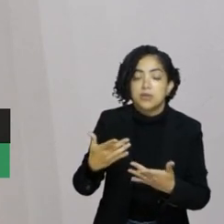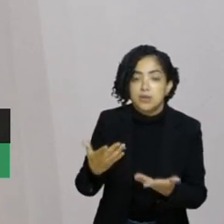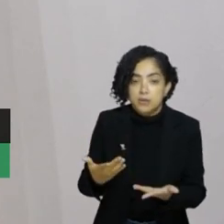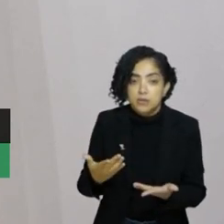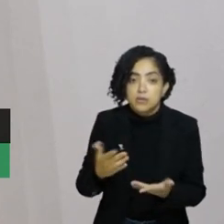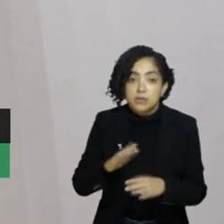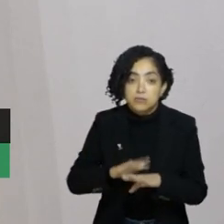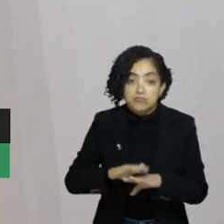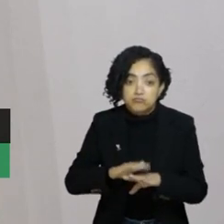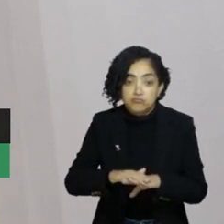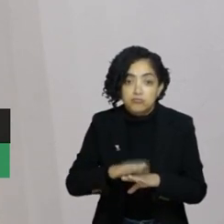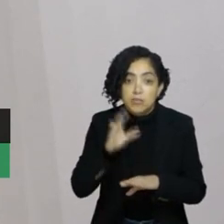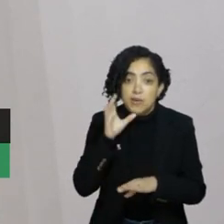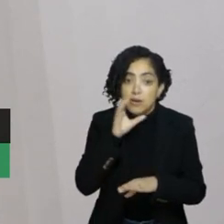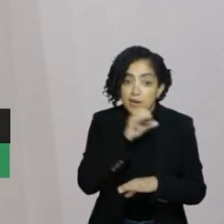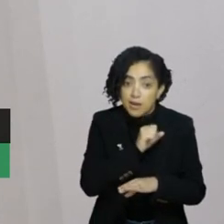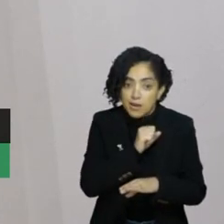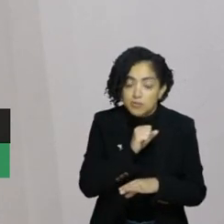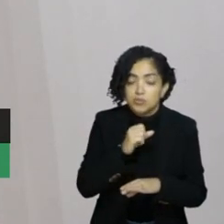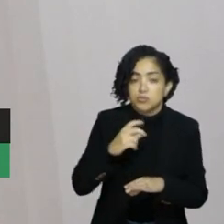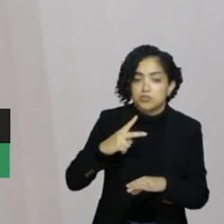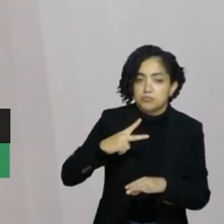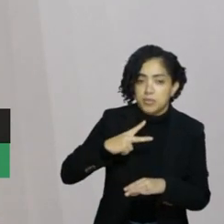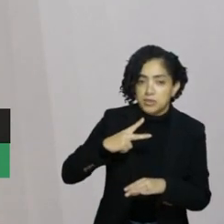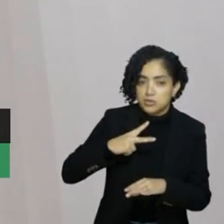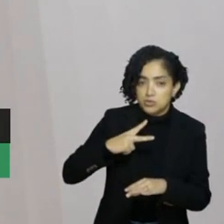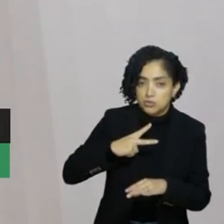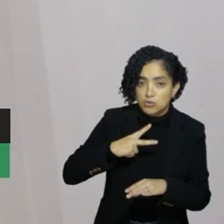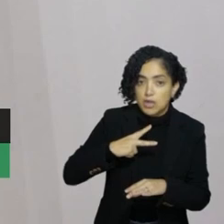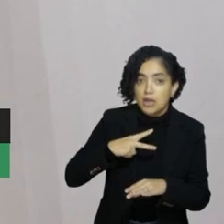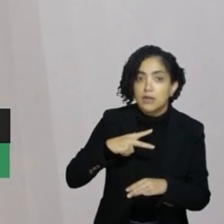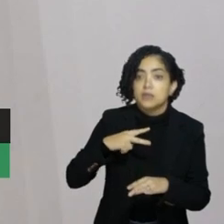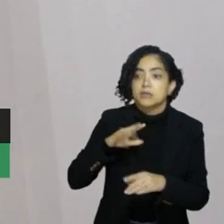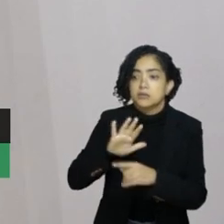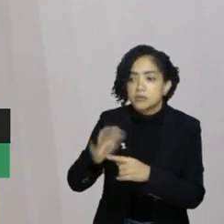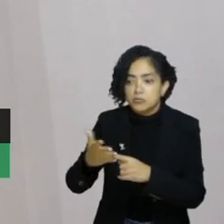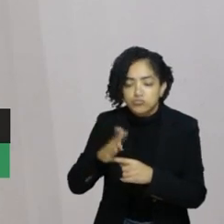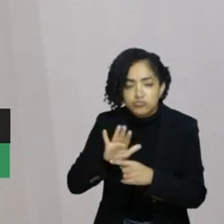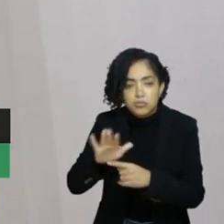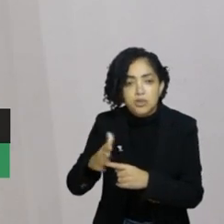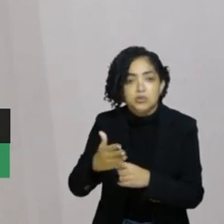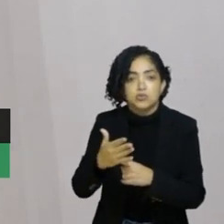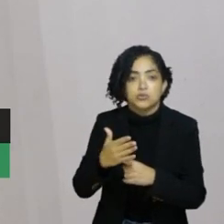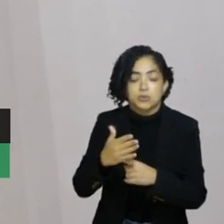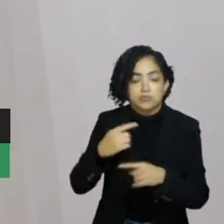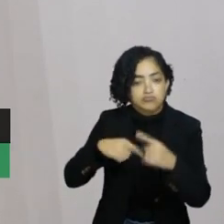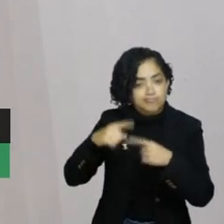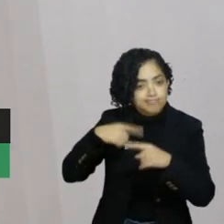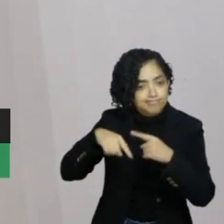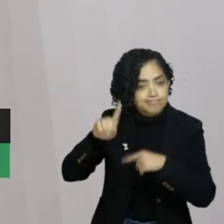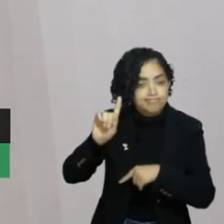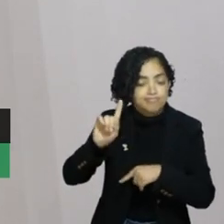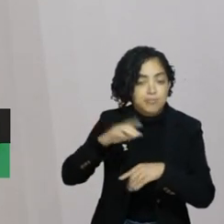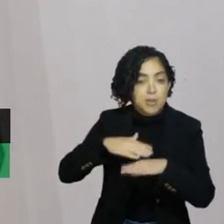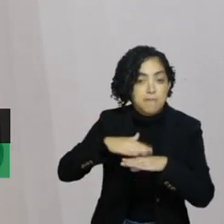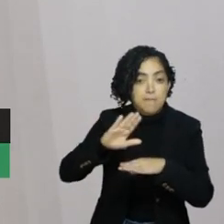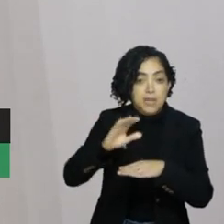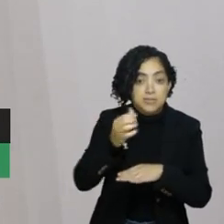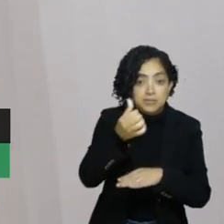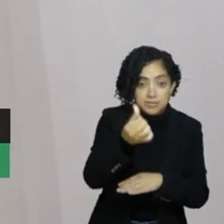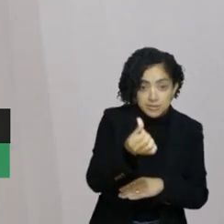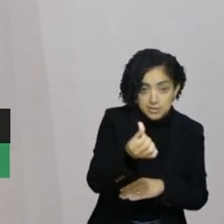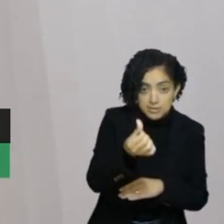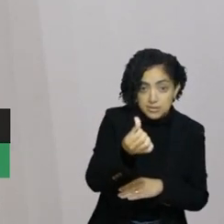ações rápidas da iniciativa privada estão fazendo a grande diferença. São mais de